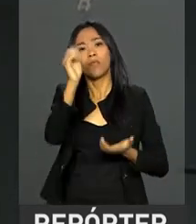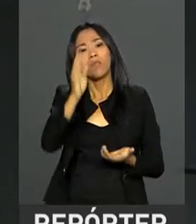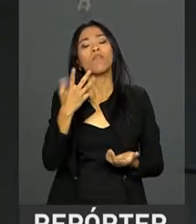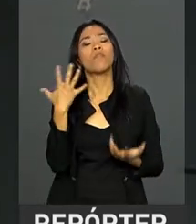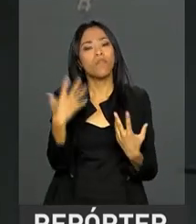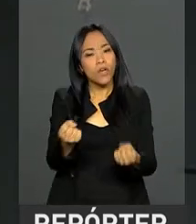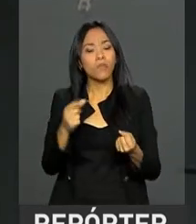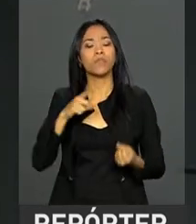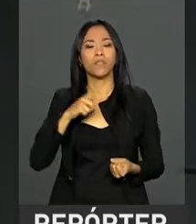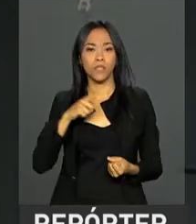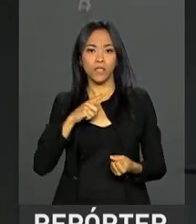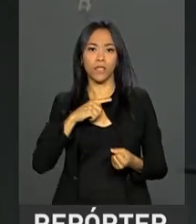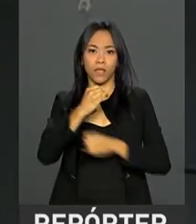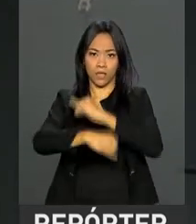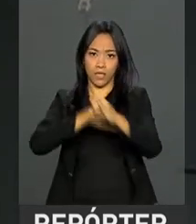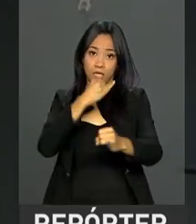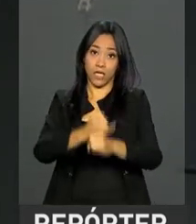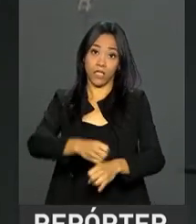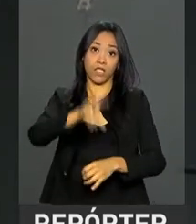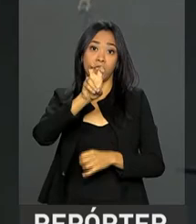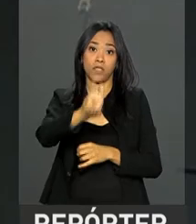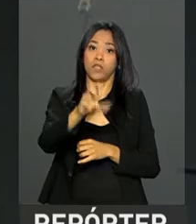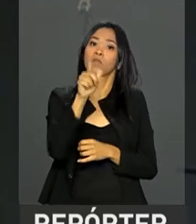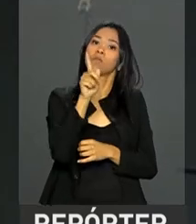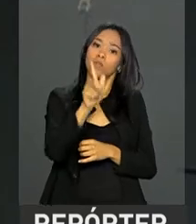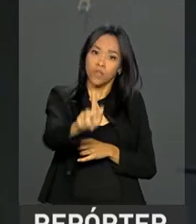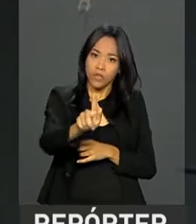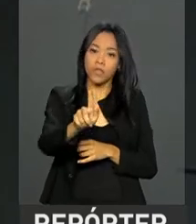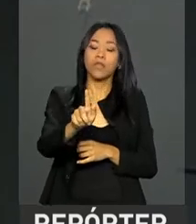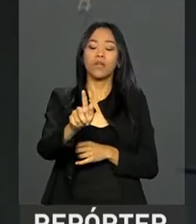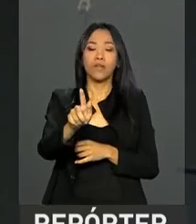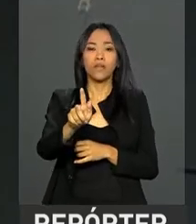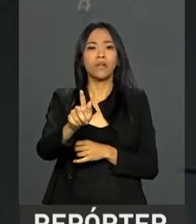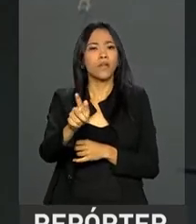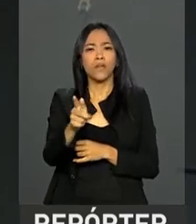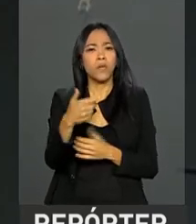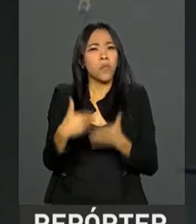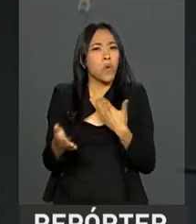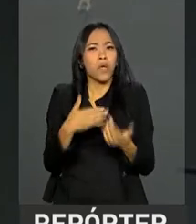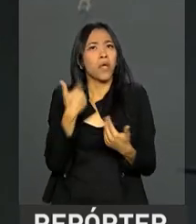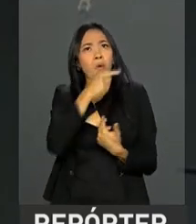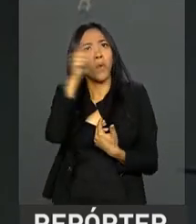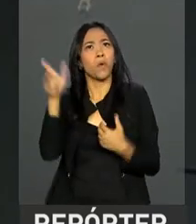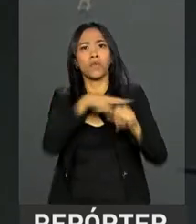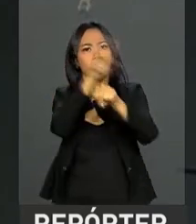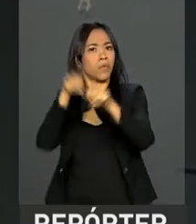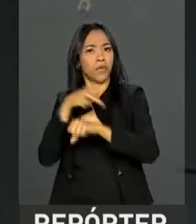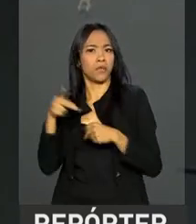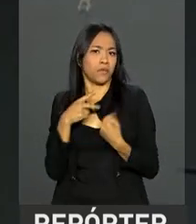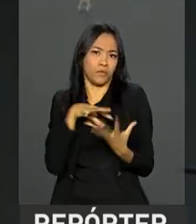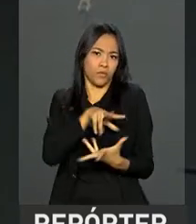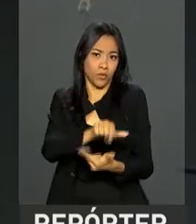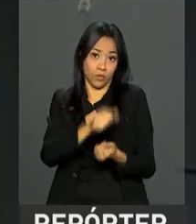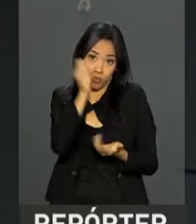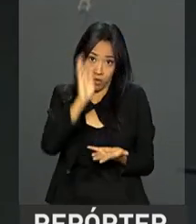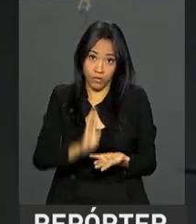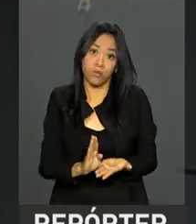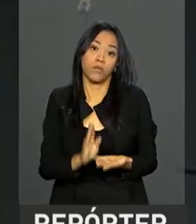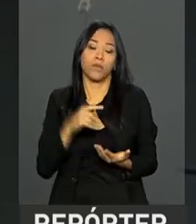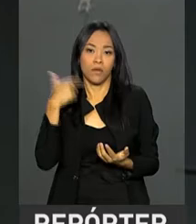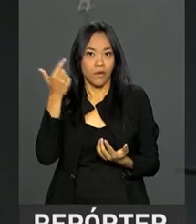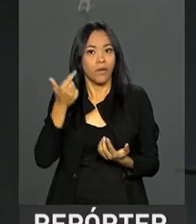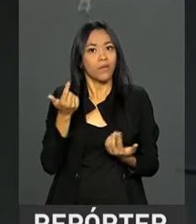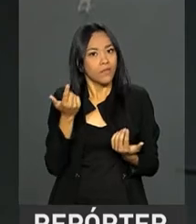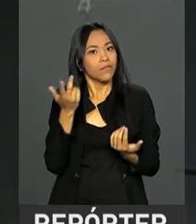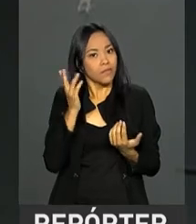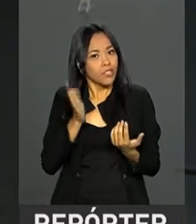5g simultaneamente com qualquer outro país do mundo o brasil cada vez mais se